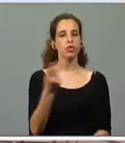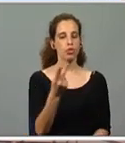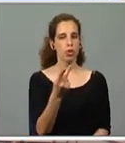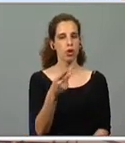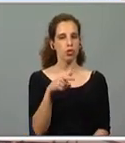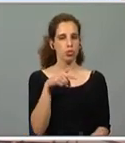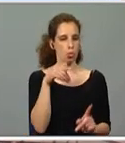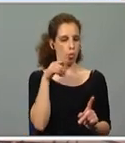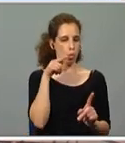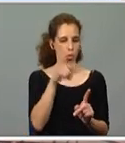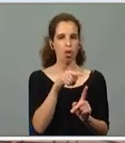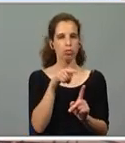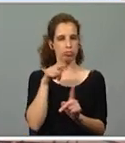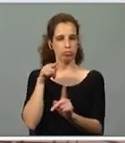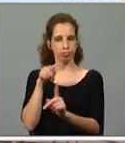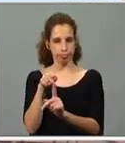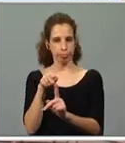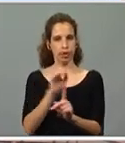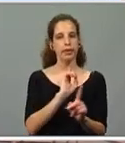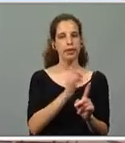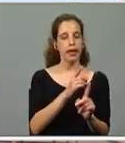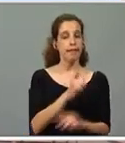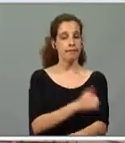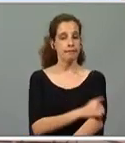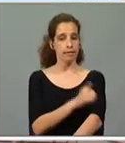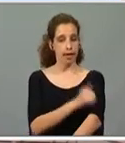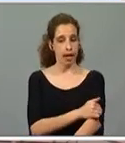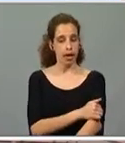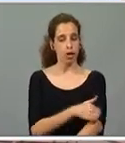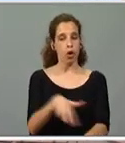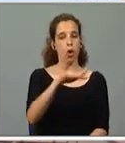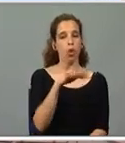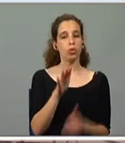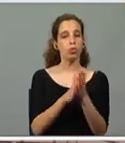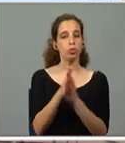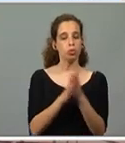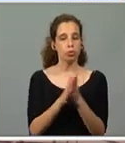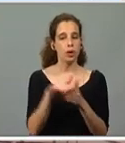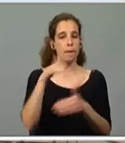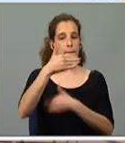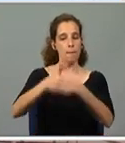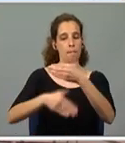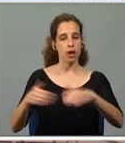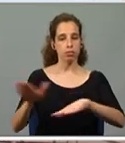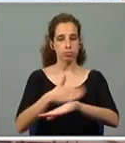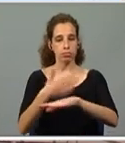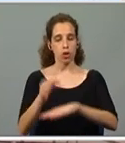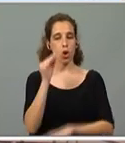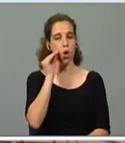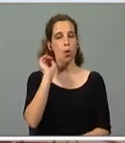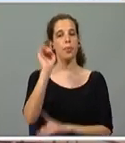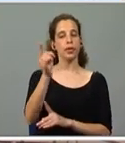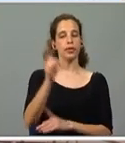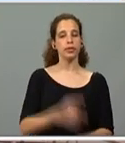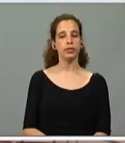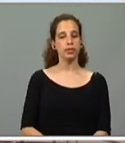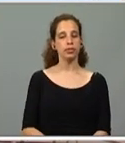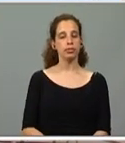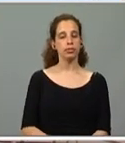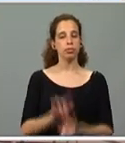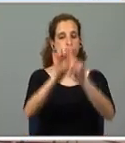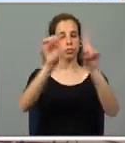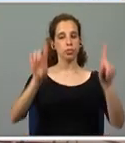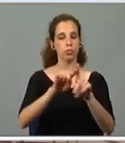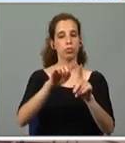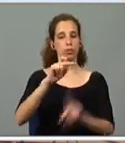pontos de vista. Do ponto de vista das nossas casas, em que utilizamos processos de separação, como aqui está representado neste quadro